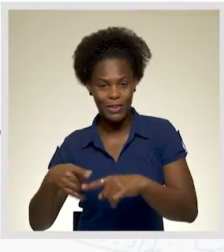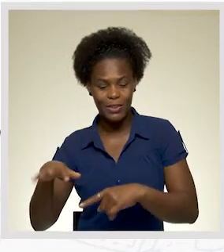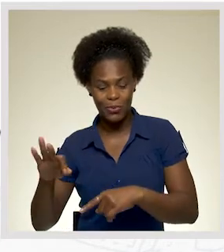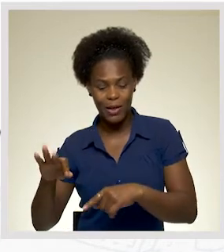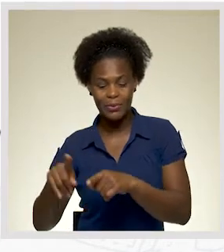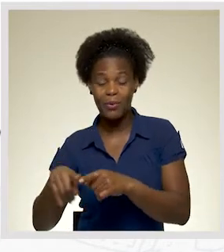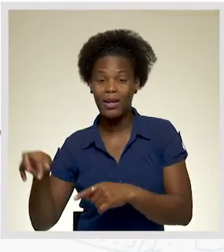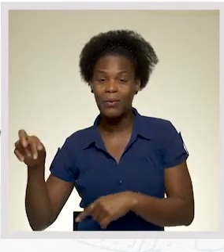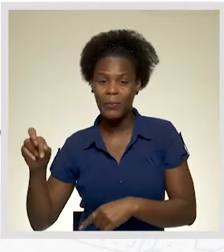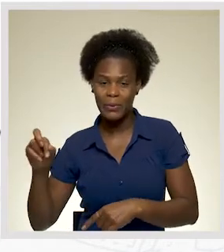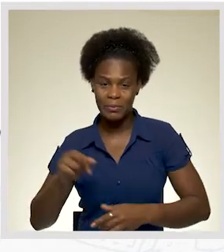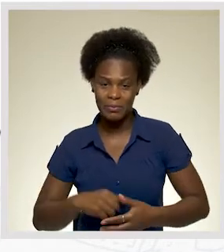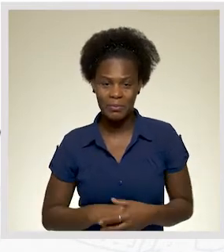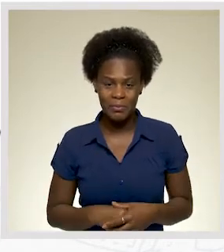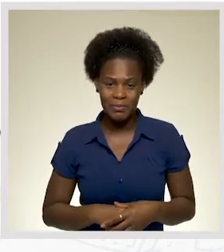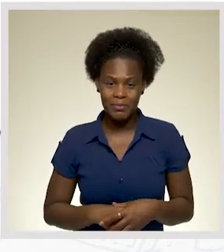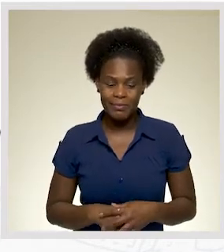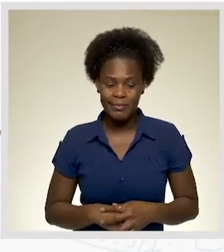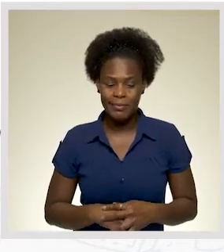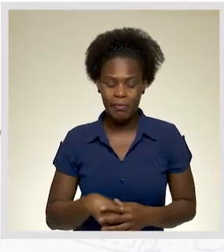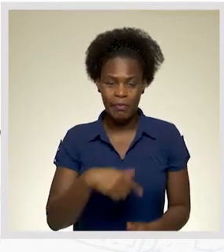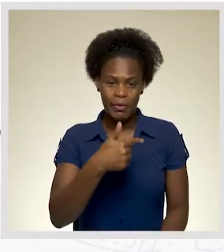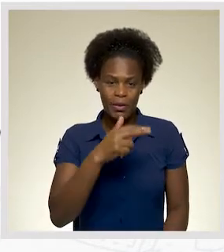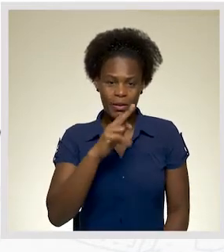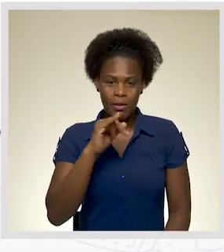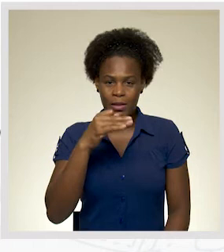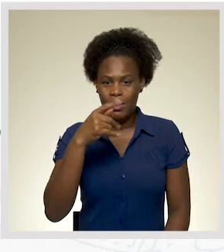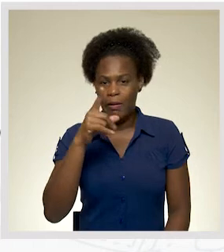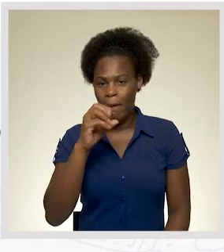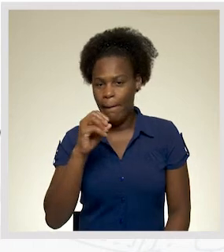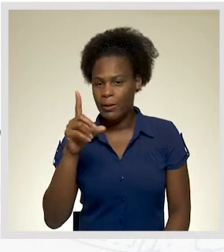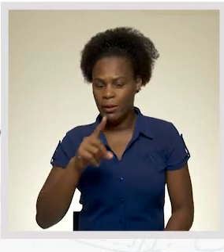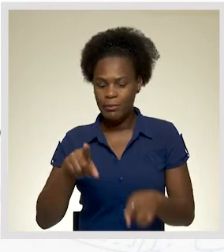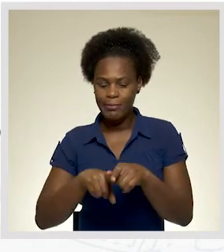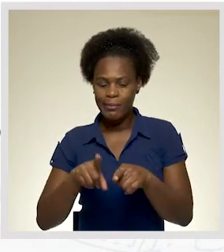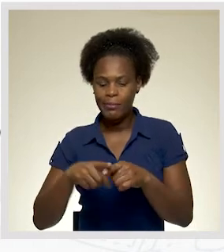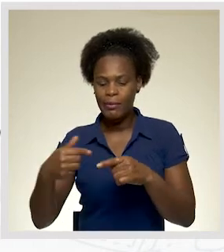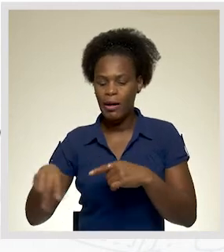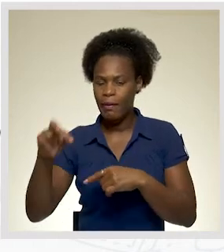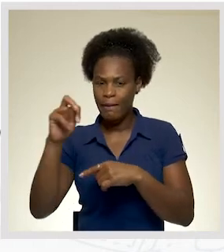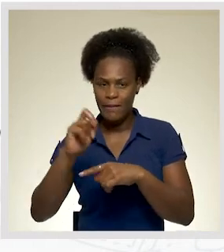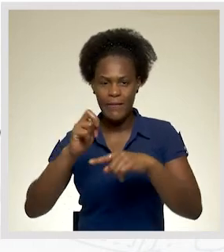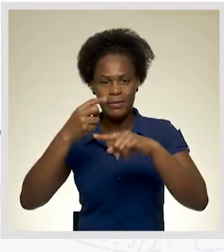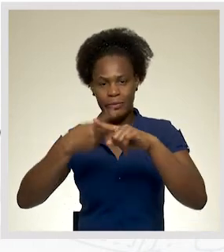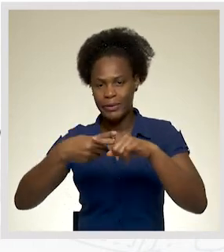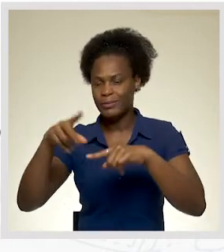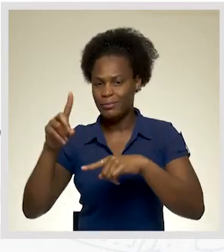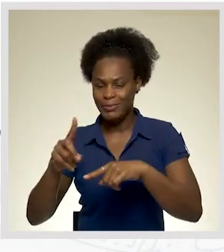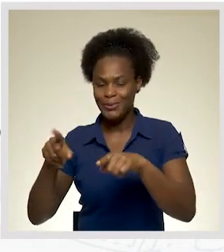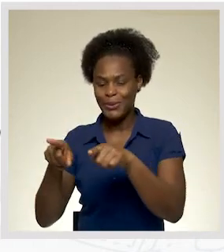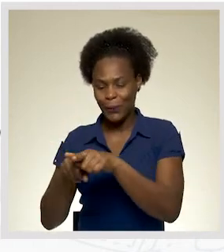8. O triplo de 6 é a mesma coisa que 3 vezes 6, que